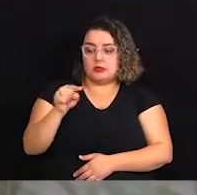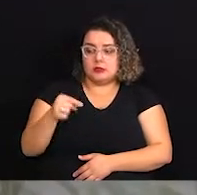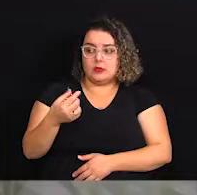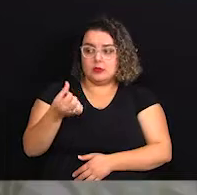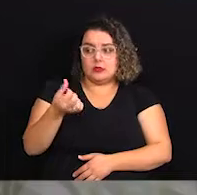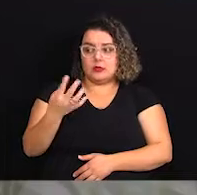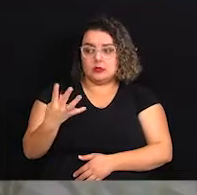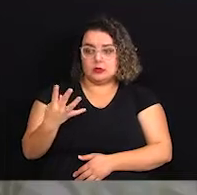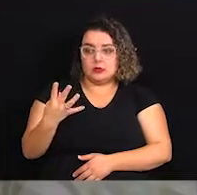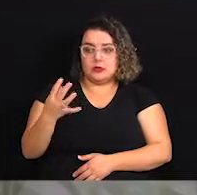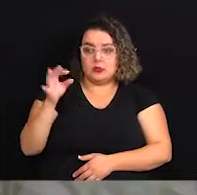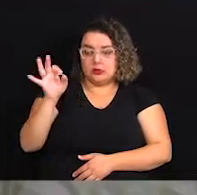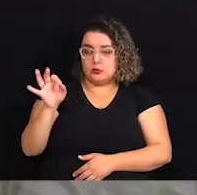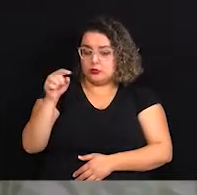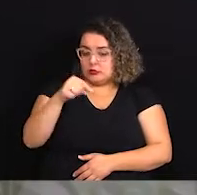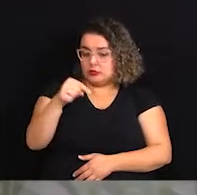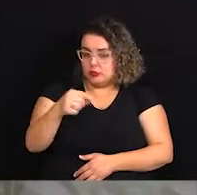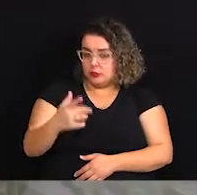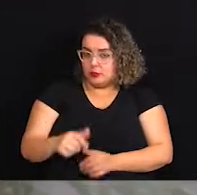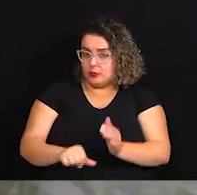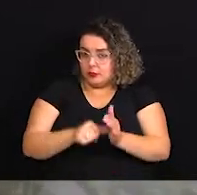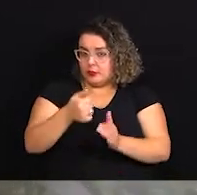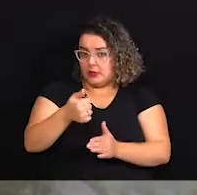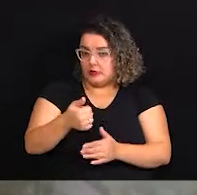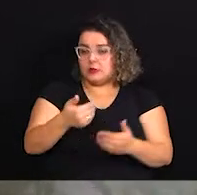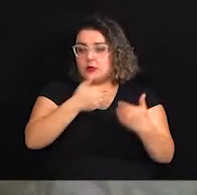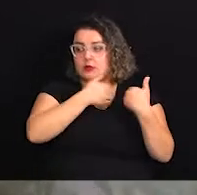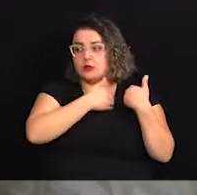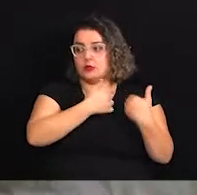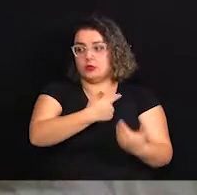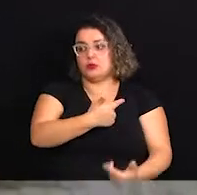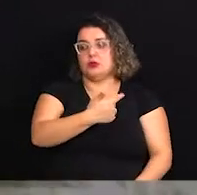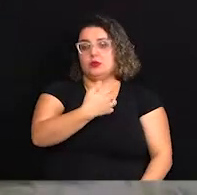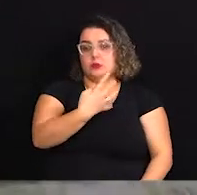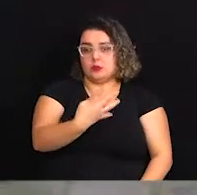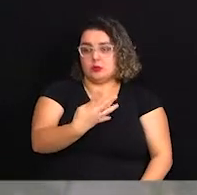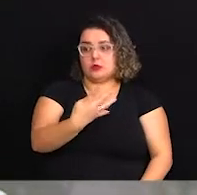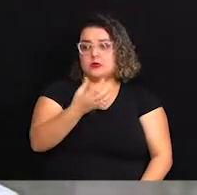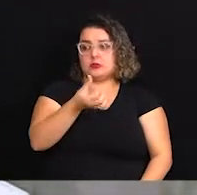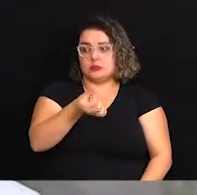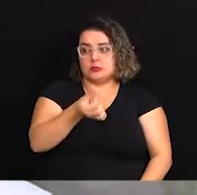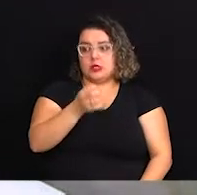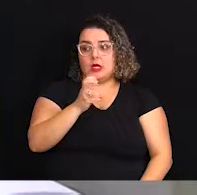61,64% daquele primeiro familiar, ele vai ser responsável por R$